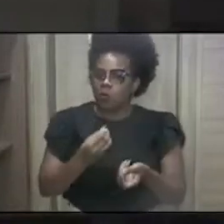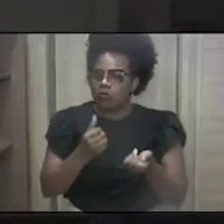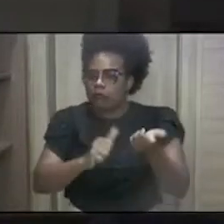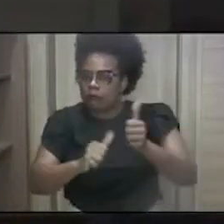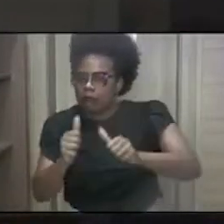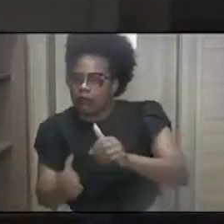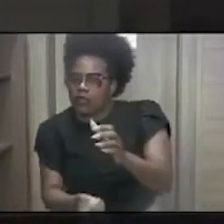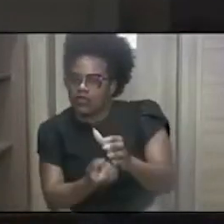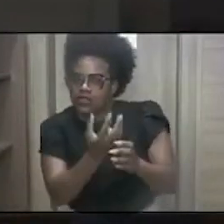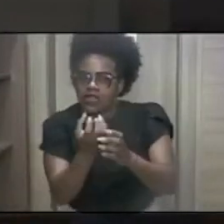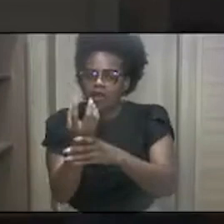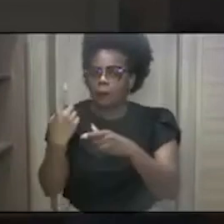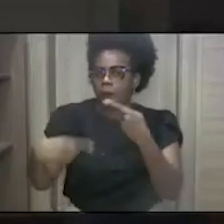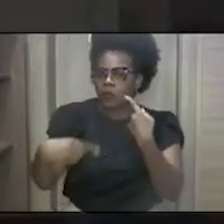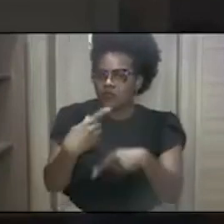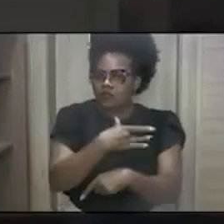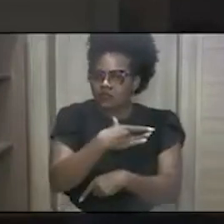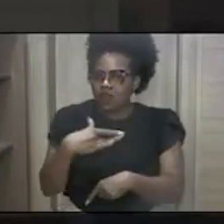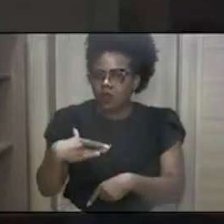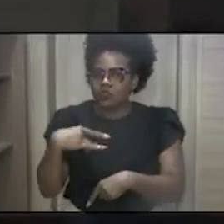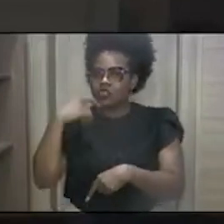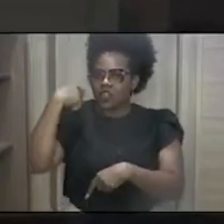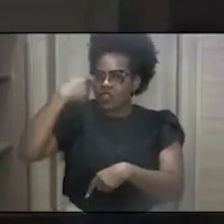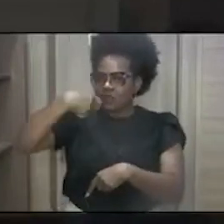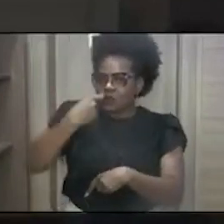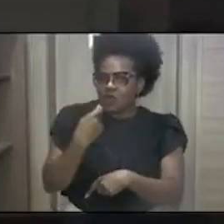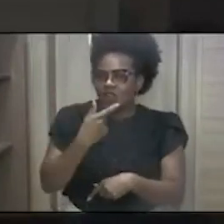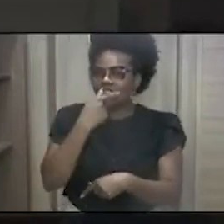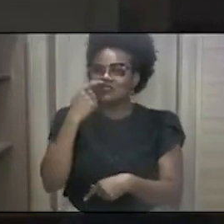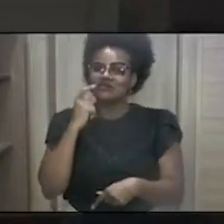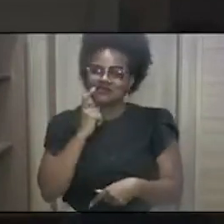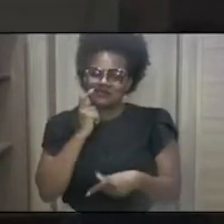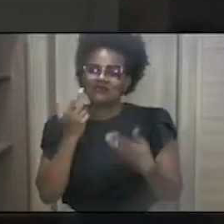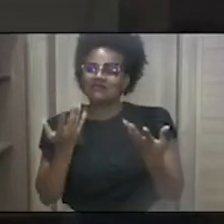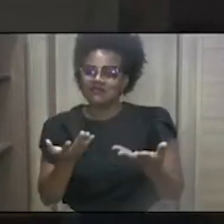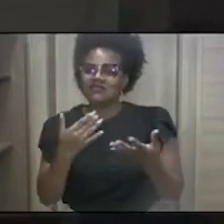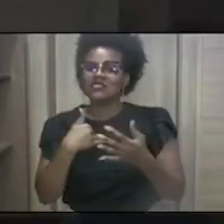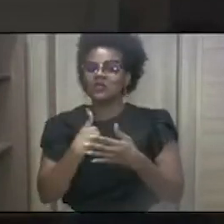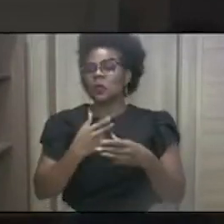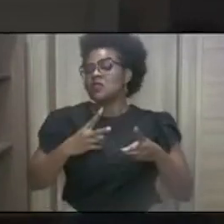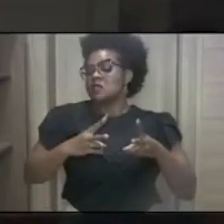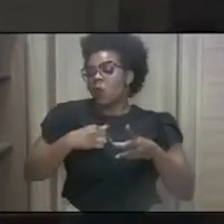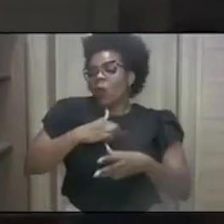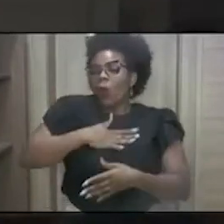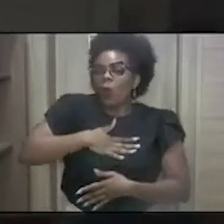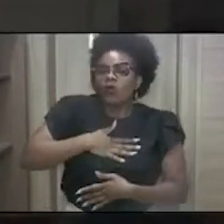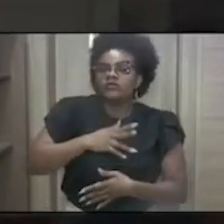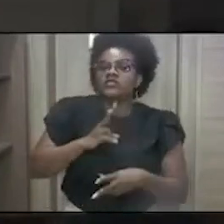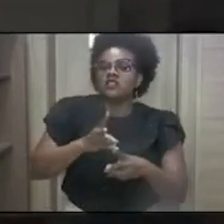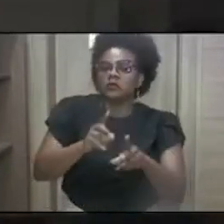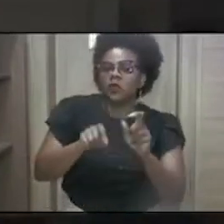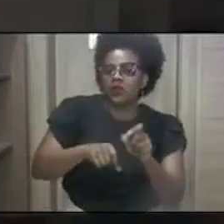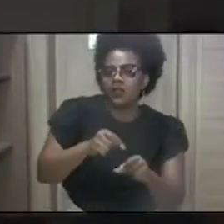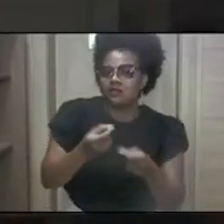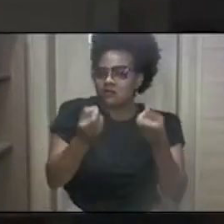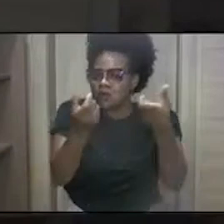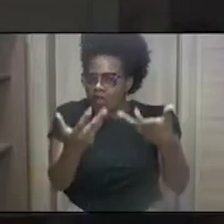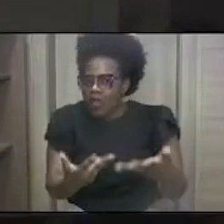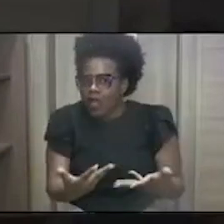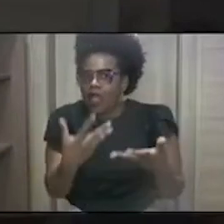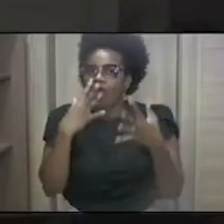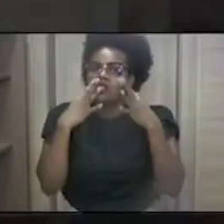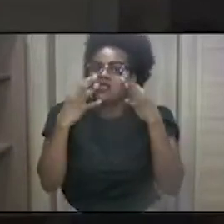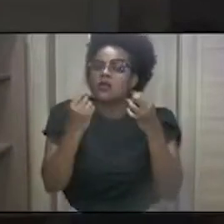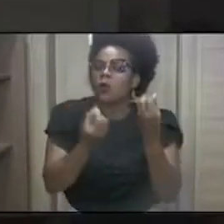a implementação da política de saúde bucal. Então, é bom, eu sempre gosto, viu, Soninha, de estar situando isso e chamando a atenção